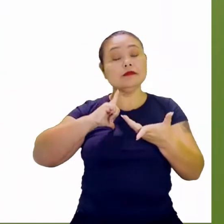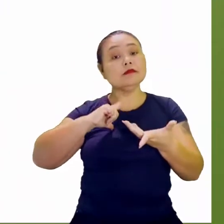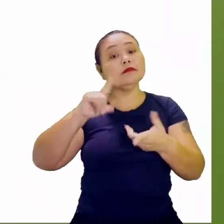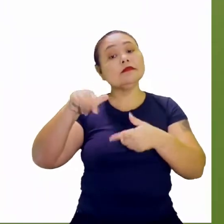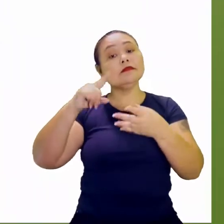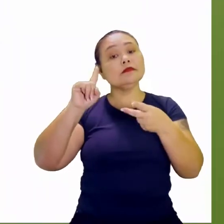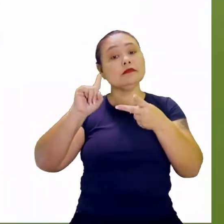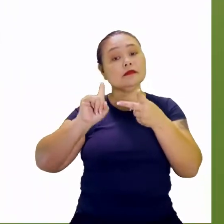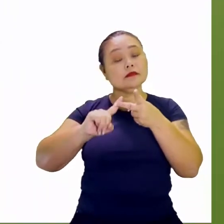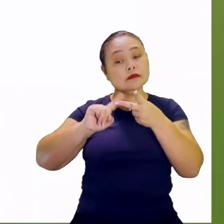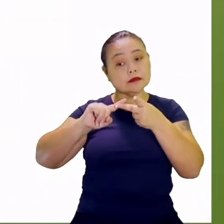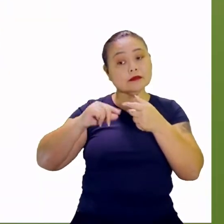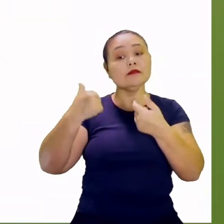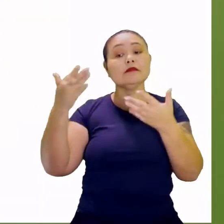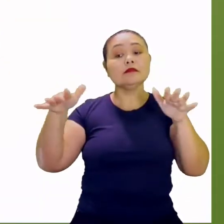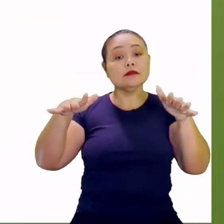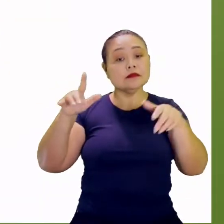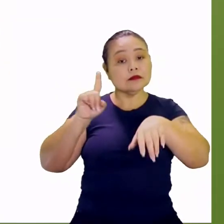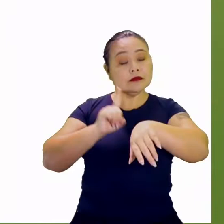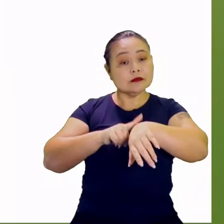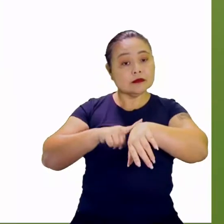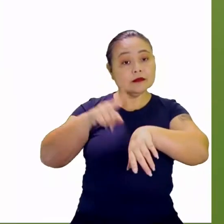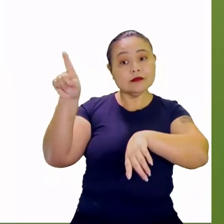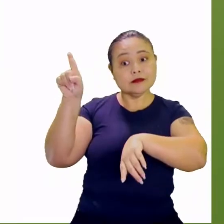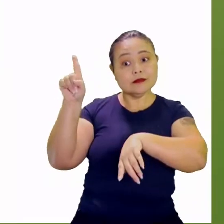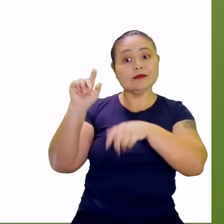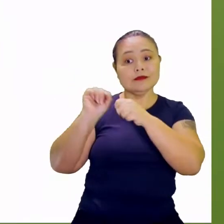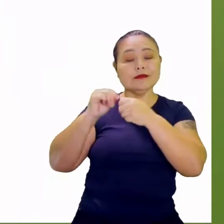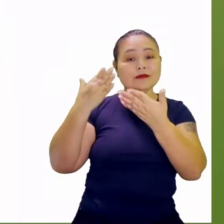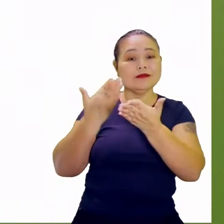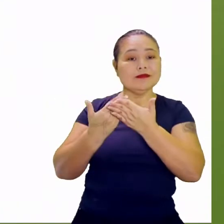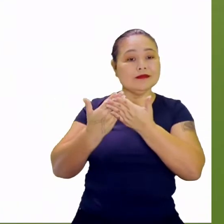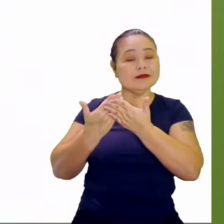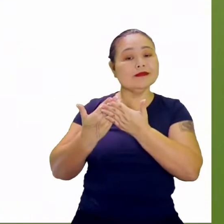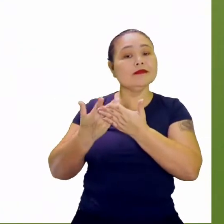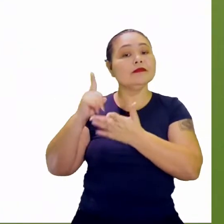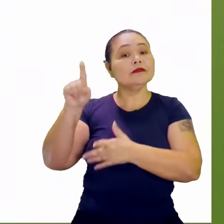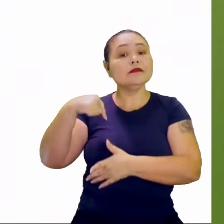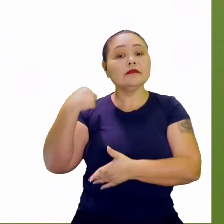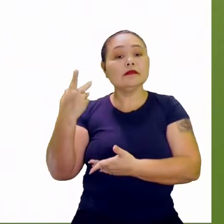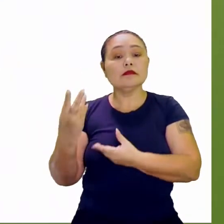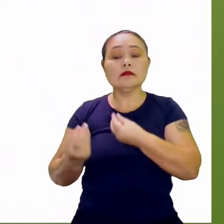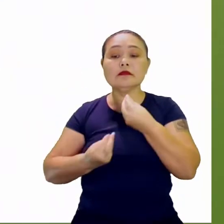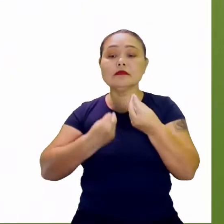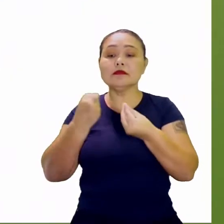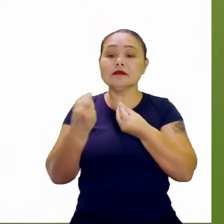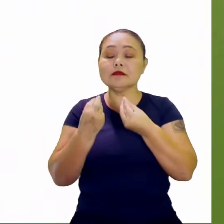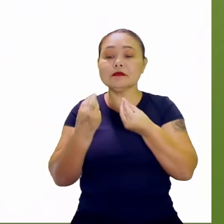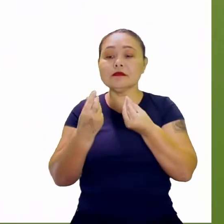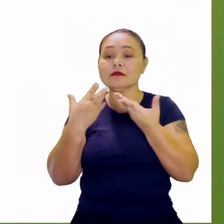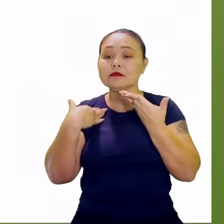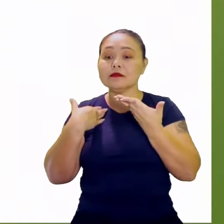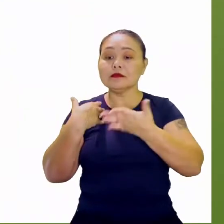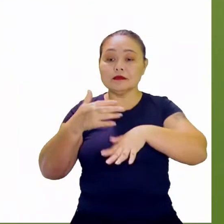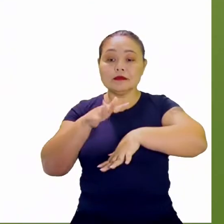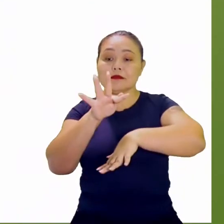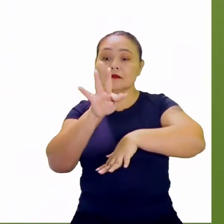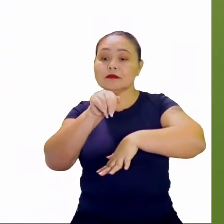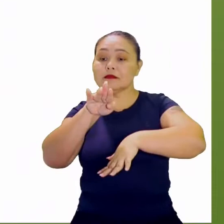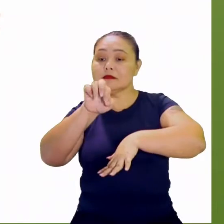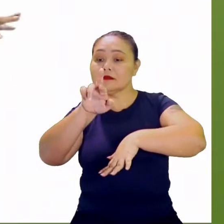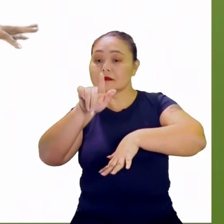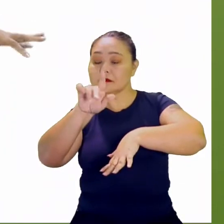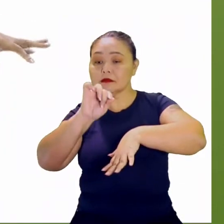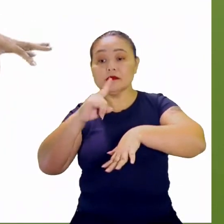para o segundo momento da nossa aula, que está aparecendo já aí na tela para você, para a gente tratar um pouco agora sobre a fibra. Lembra